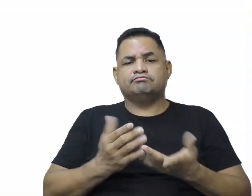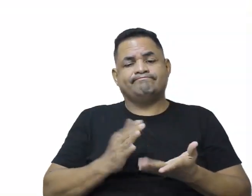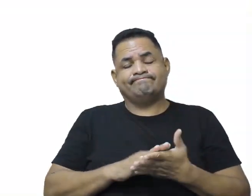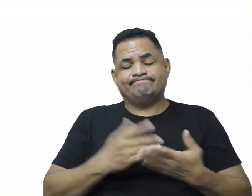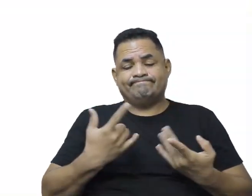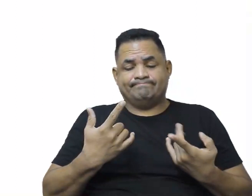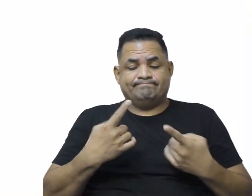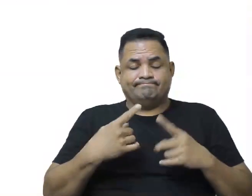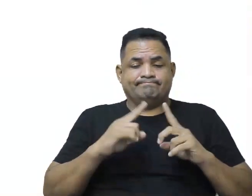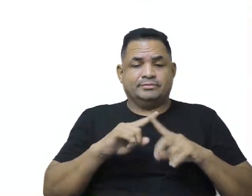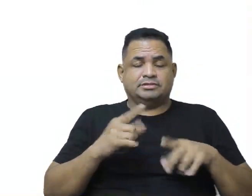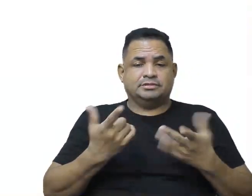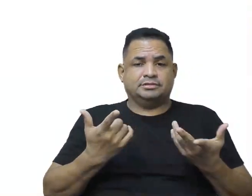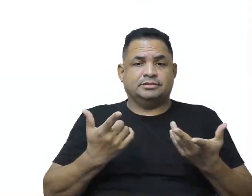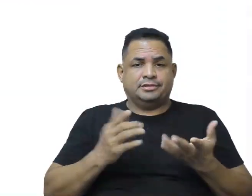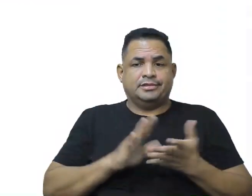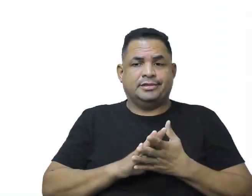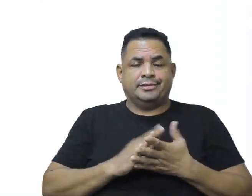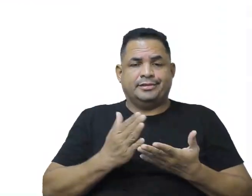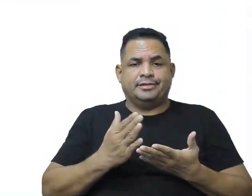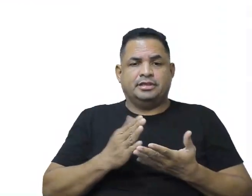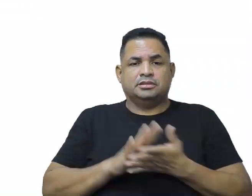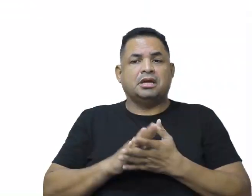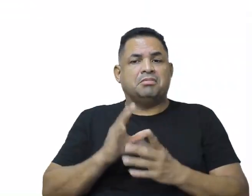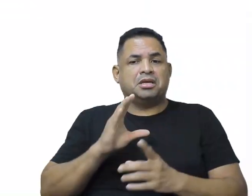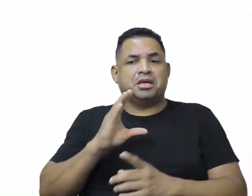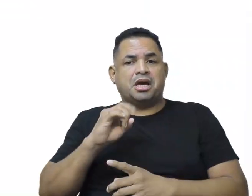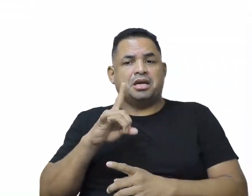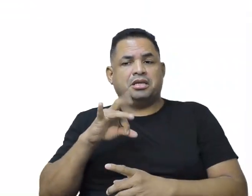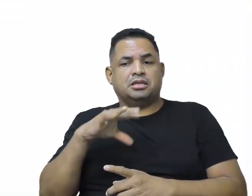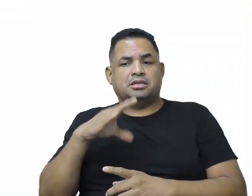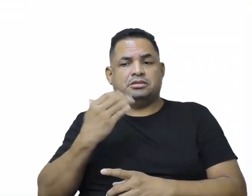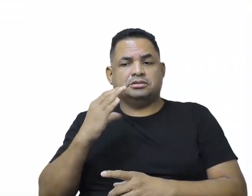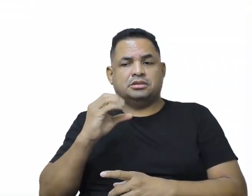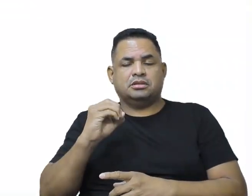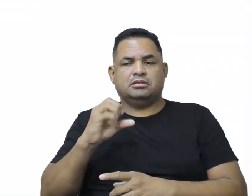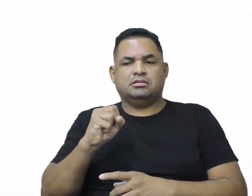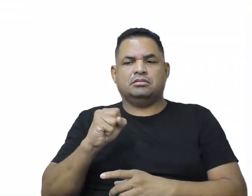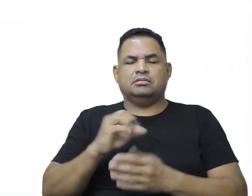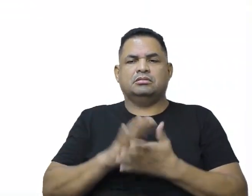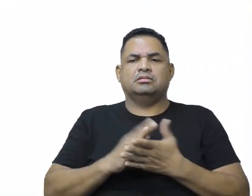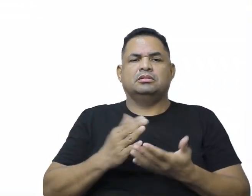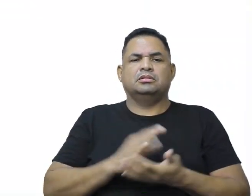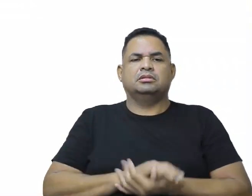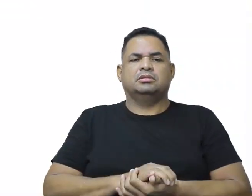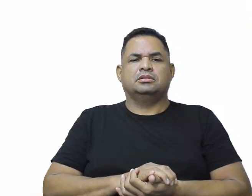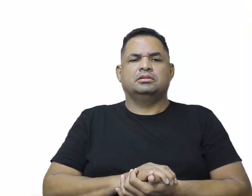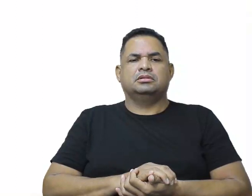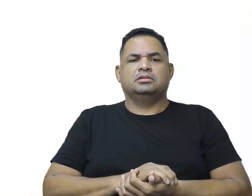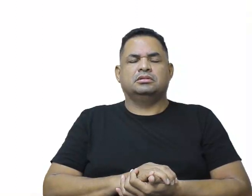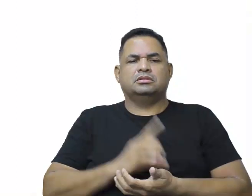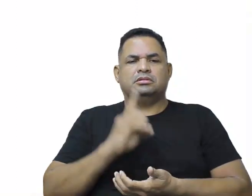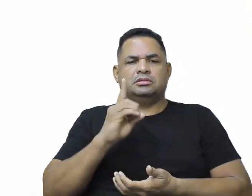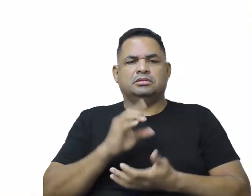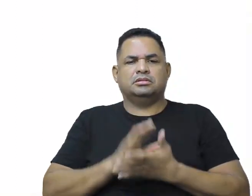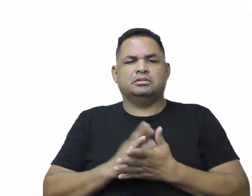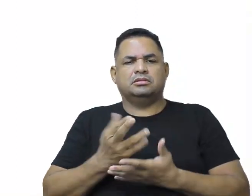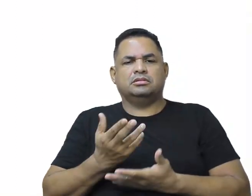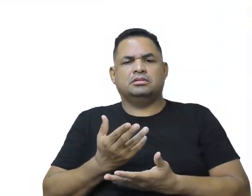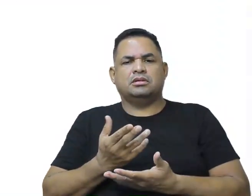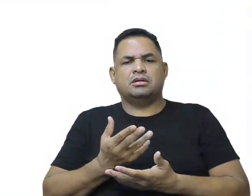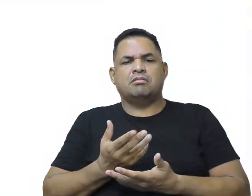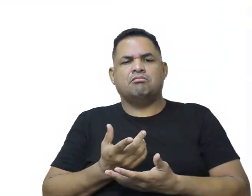infelizmente pode ser se instrumento de alienação tá gente de a recuperação da condição humana